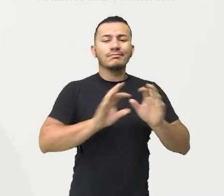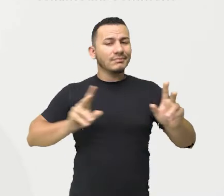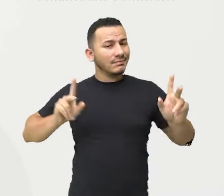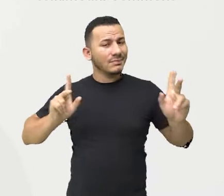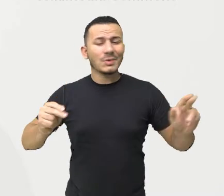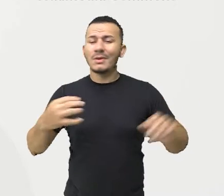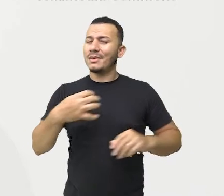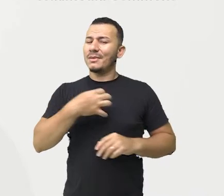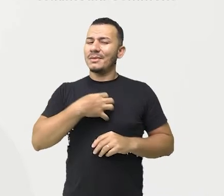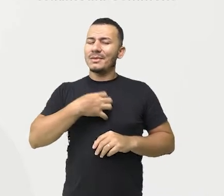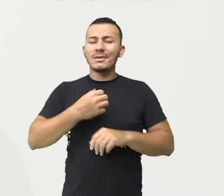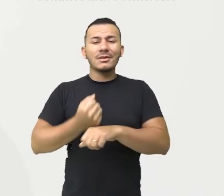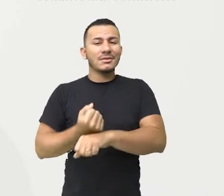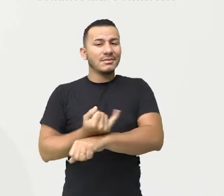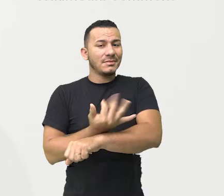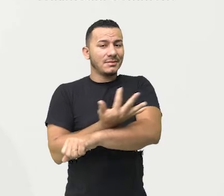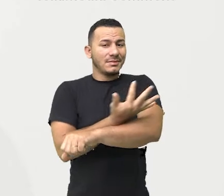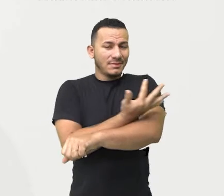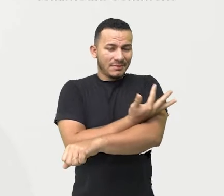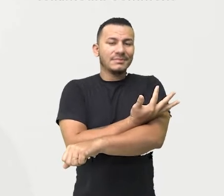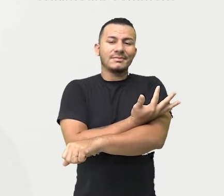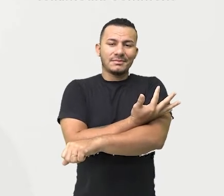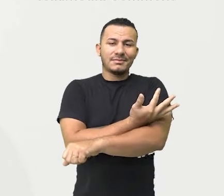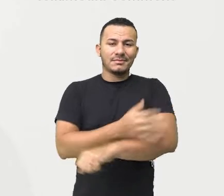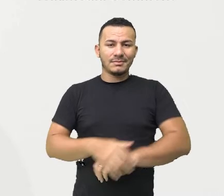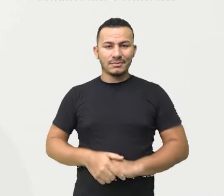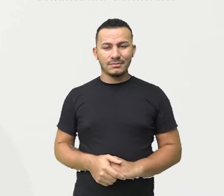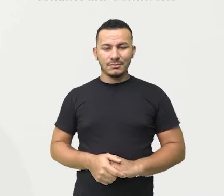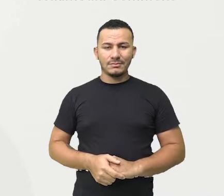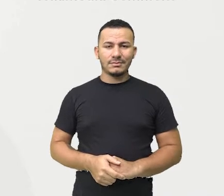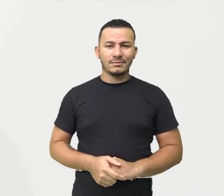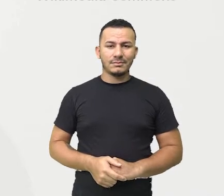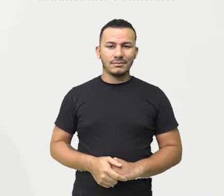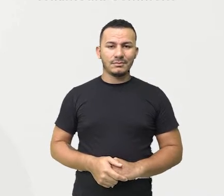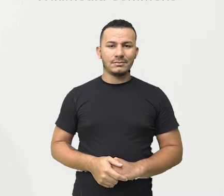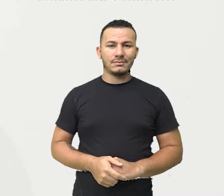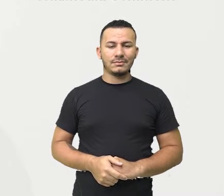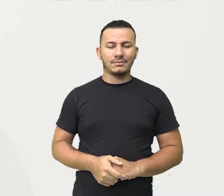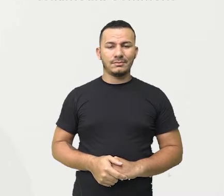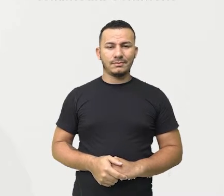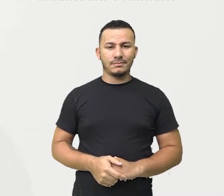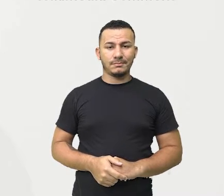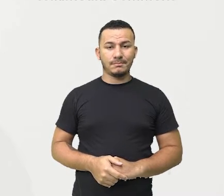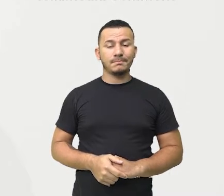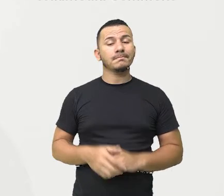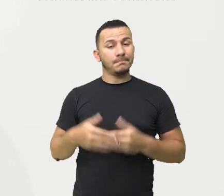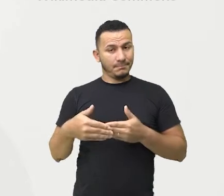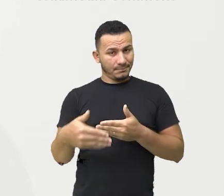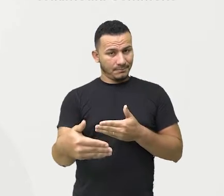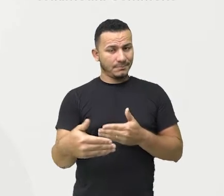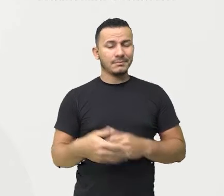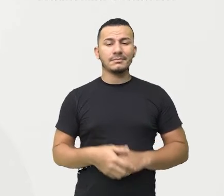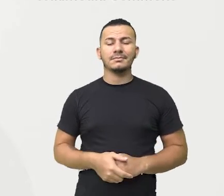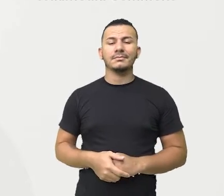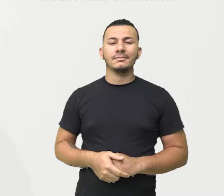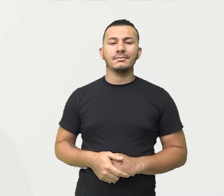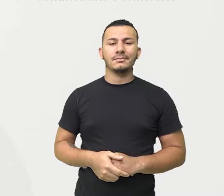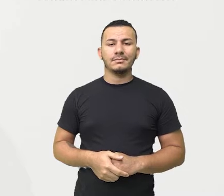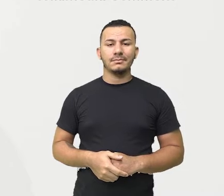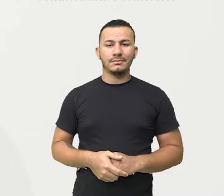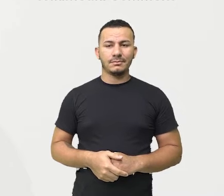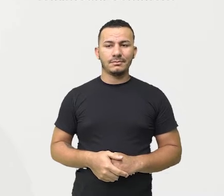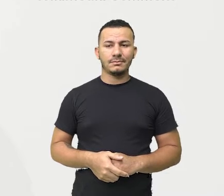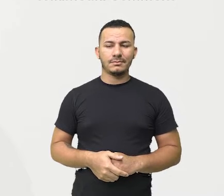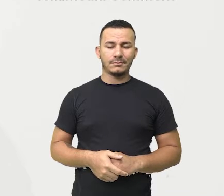e visualizamos toda essa comparação que ele faz, não é? Continuando, ele continua descrevendo,